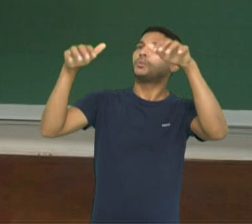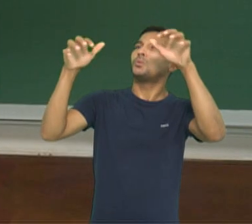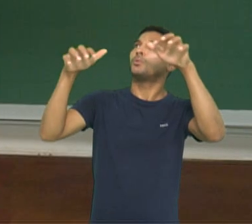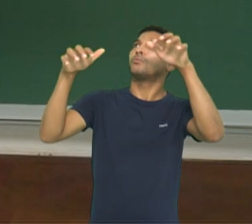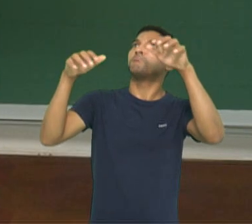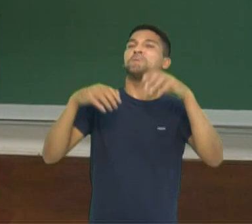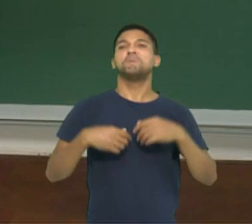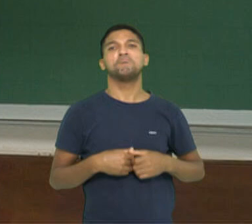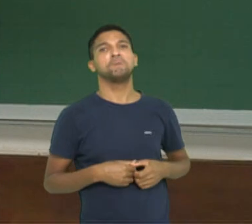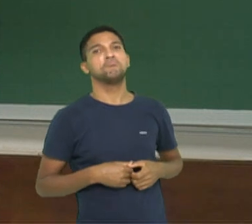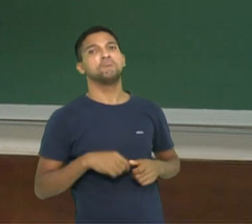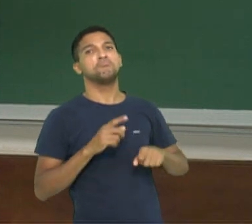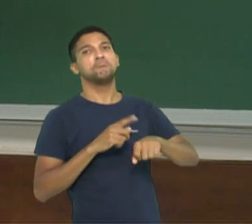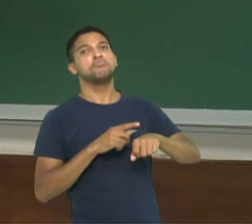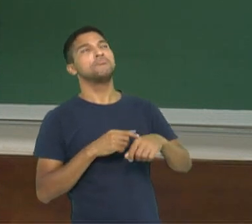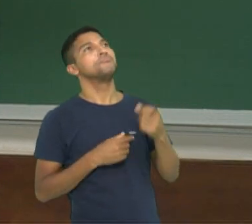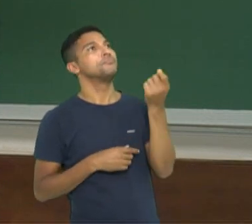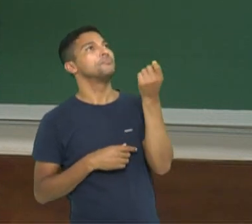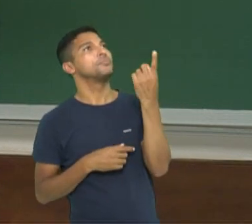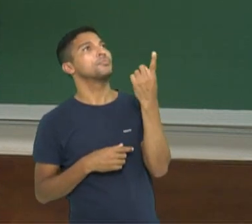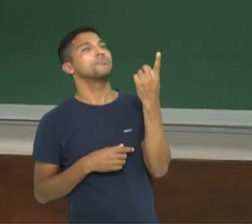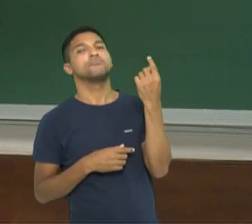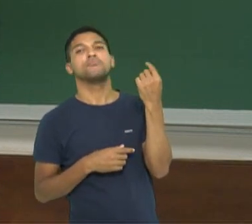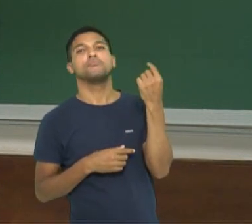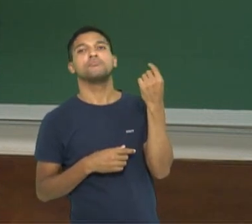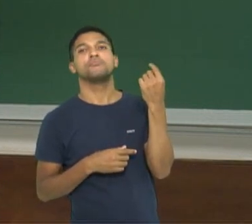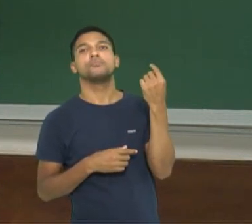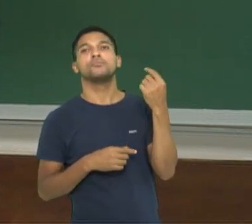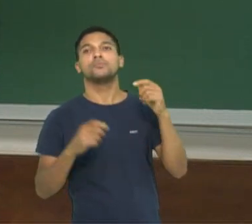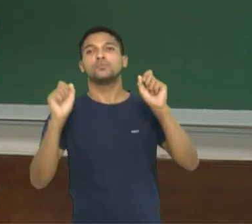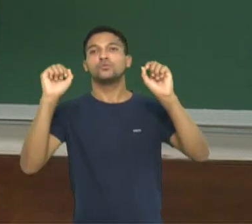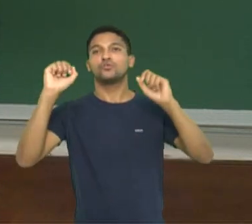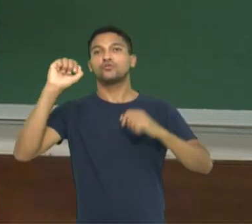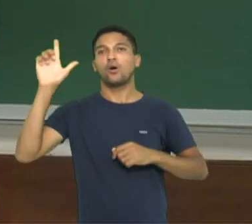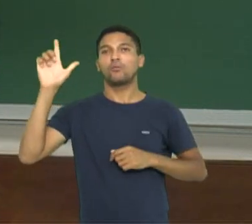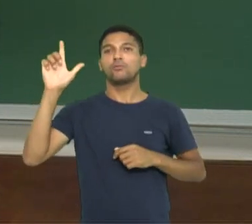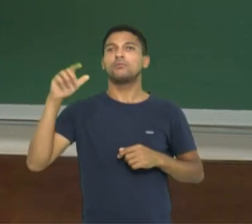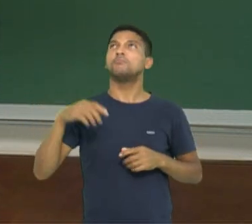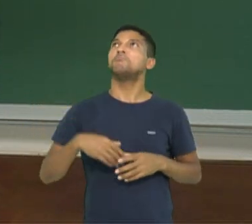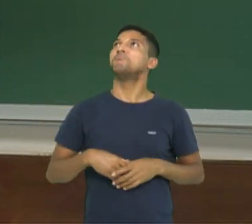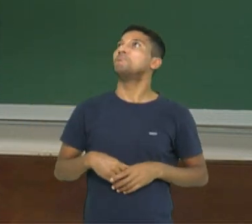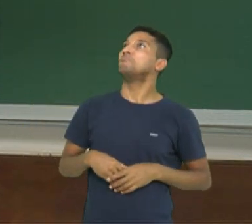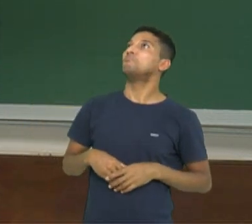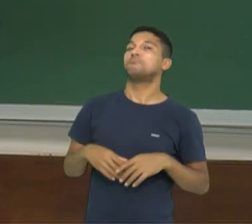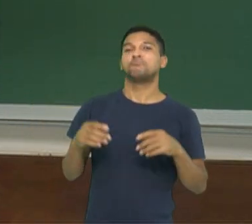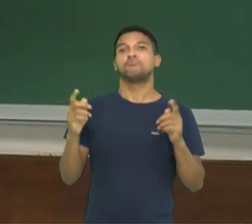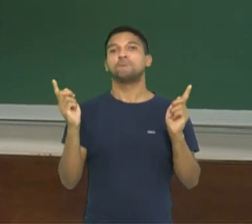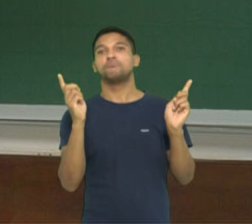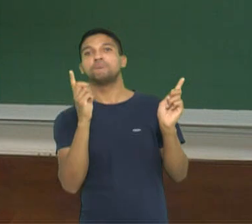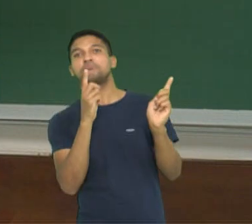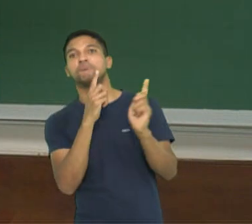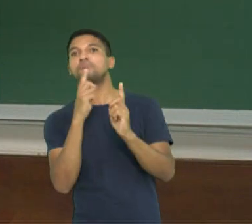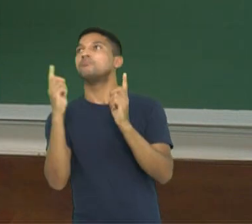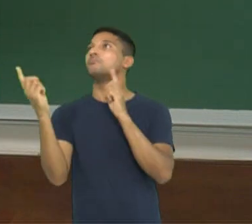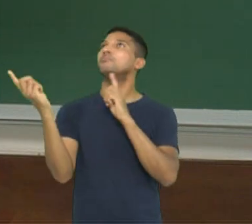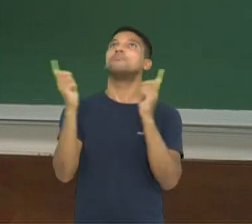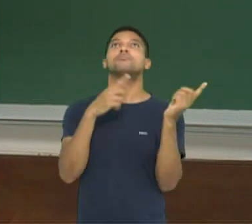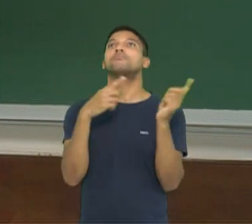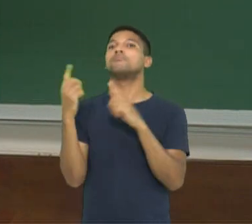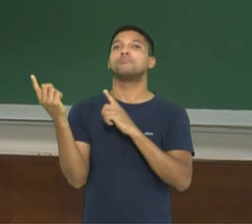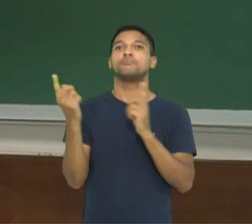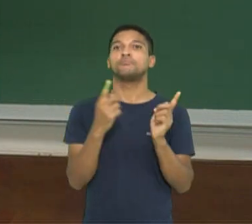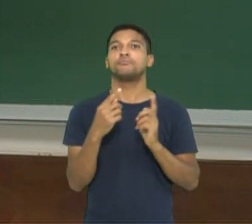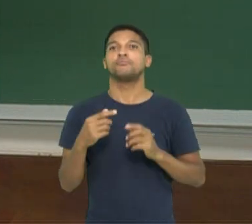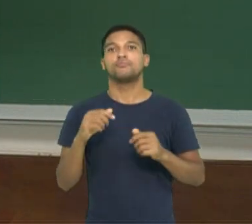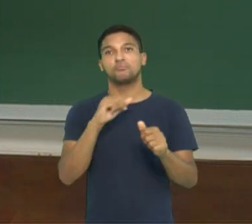esse fenômeno, né? Então, a gente tem, ora, uma alternativa, ou isso ou aquilo, né? Então, a gente